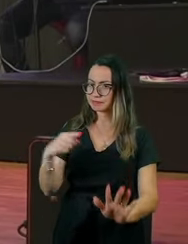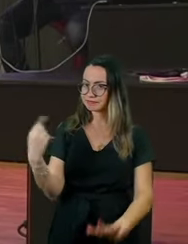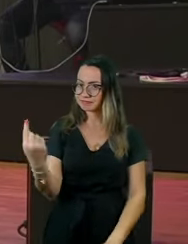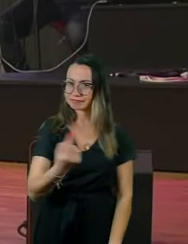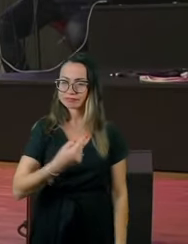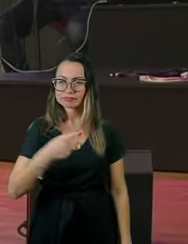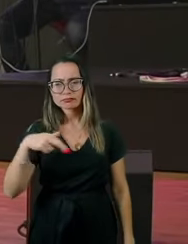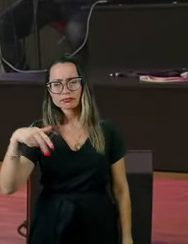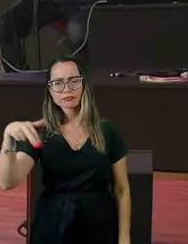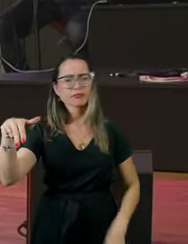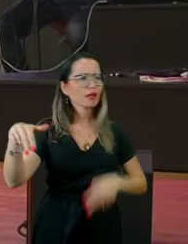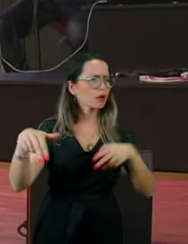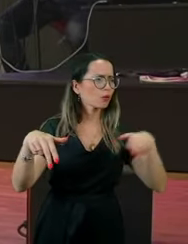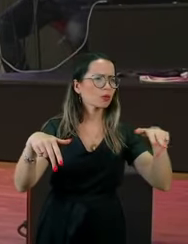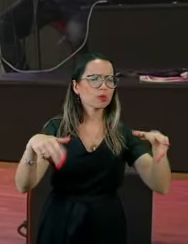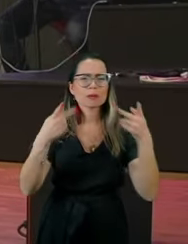aí,